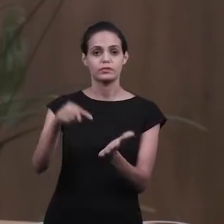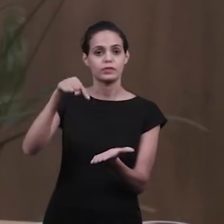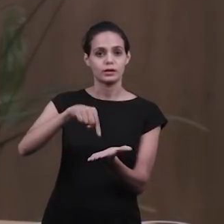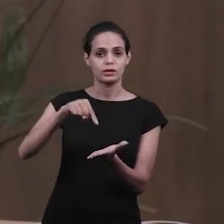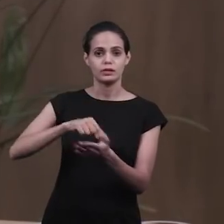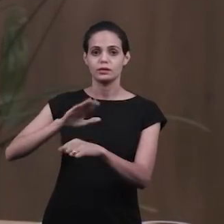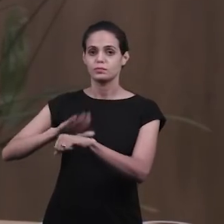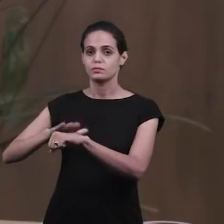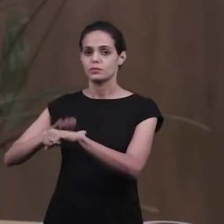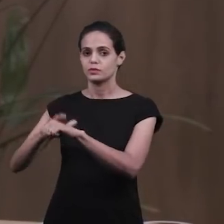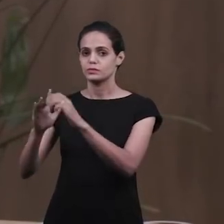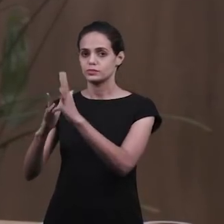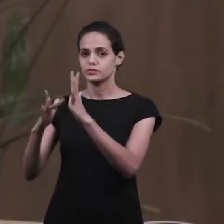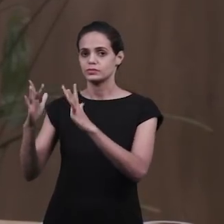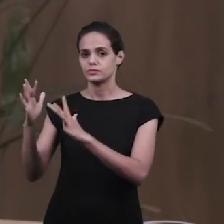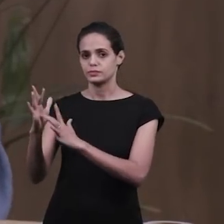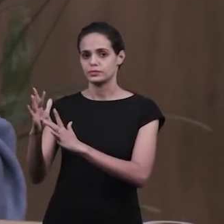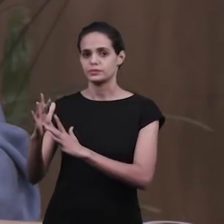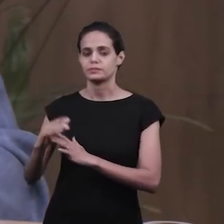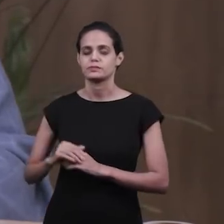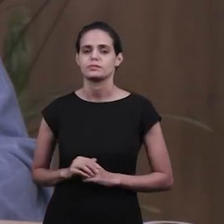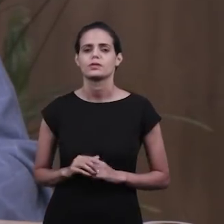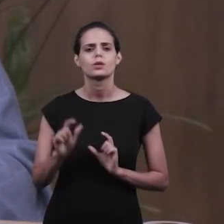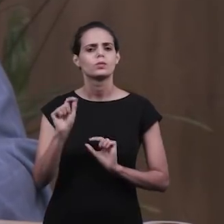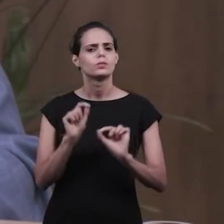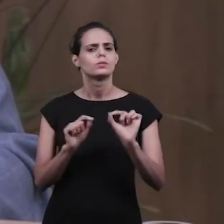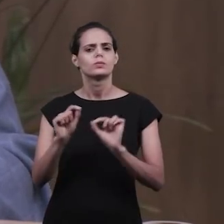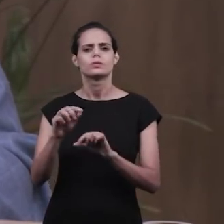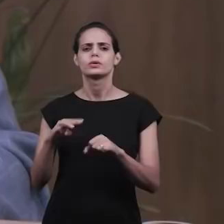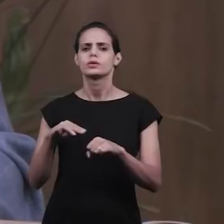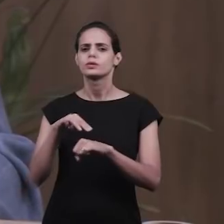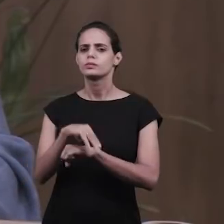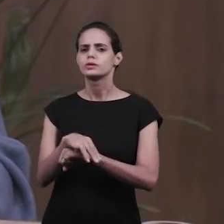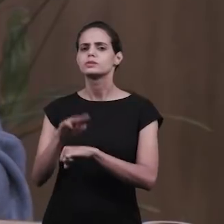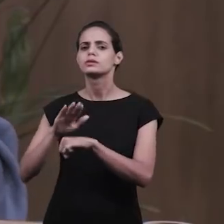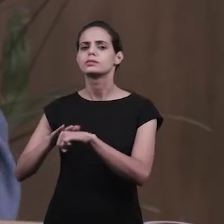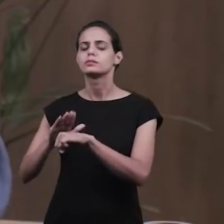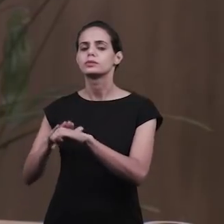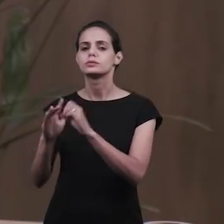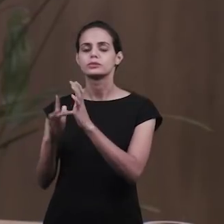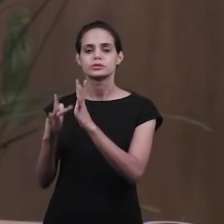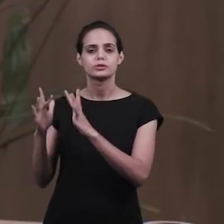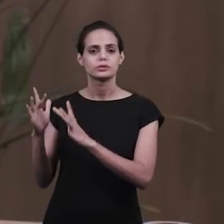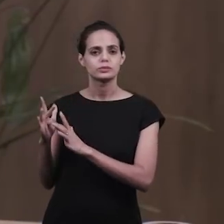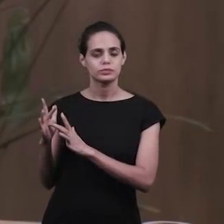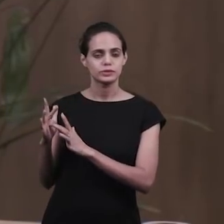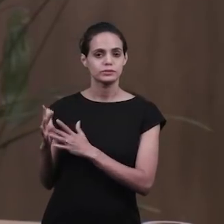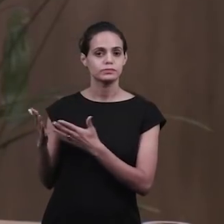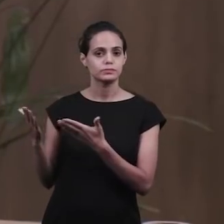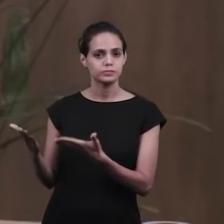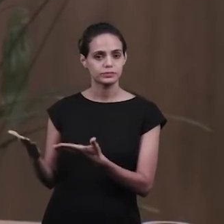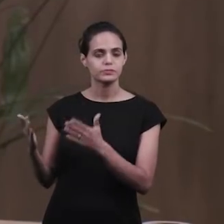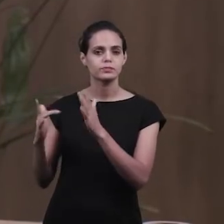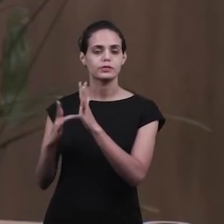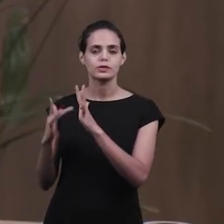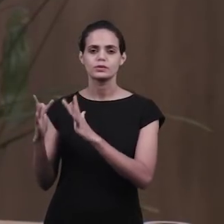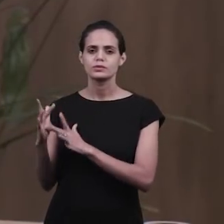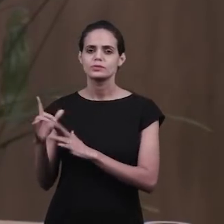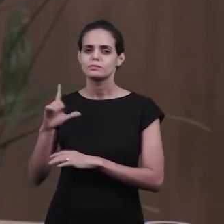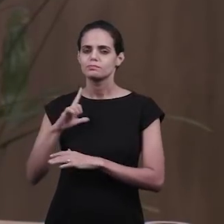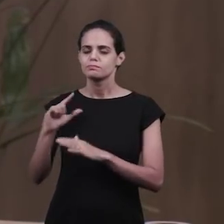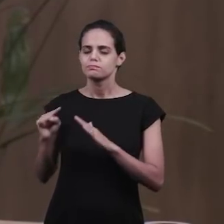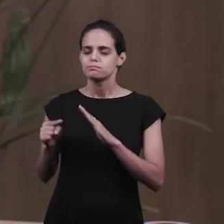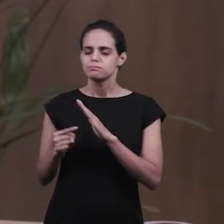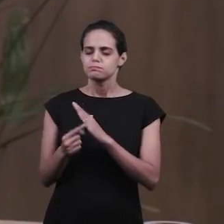Jesus. O que é o ministério de Jesus? O ministério de Jesus, Jesus teve a plenitude